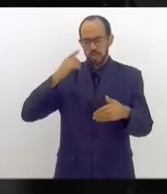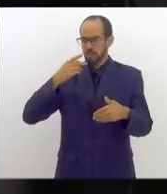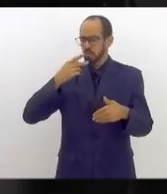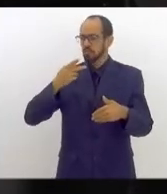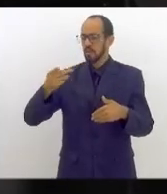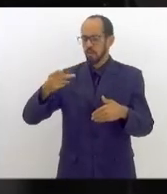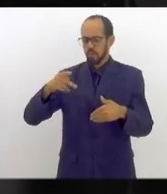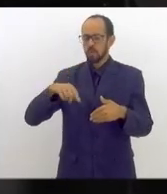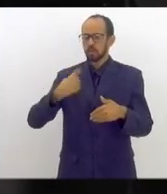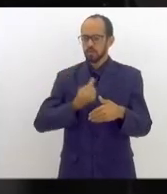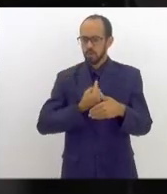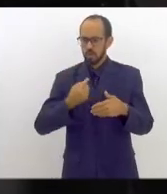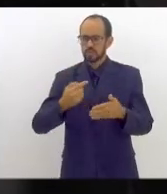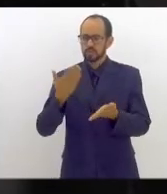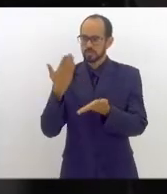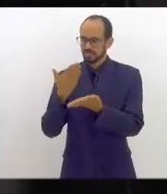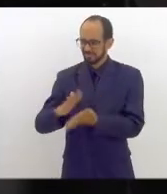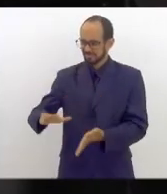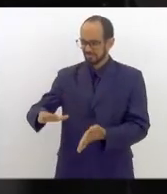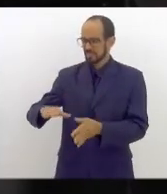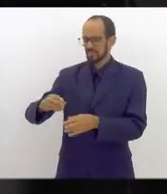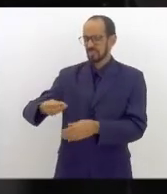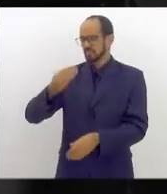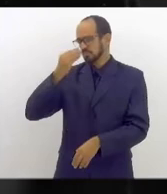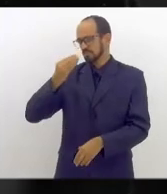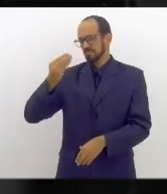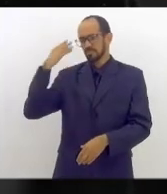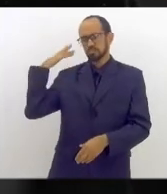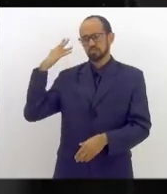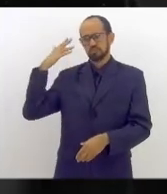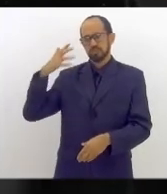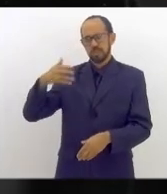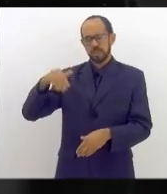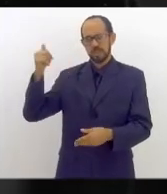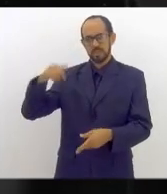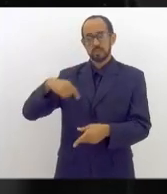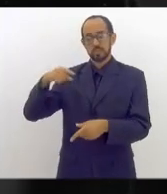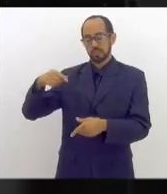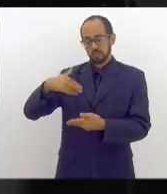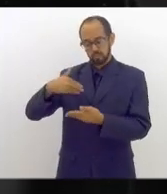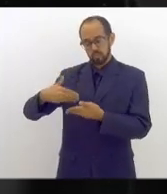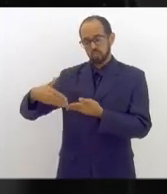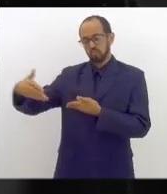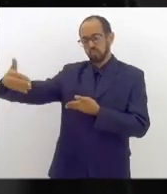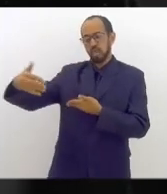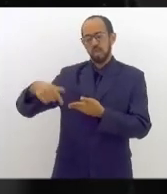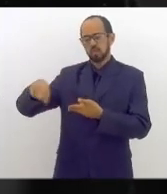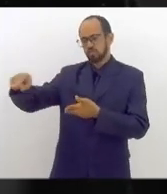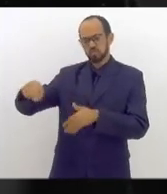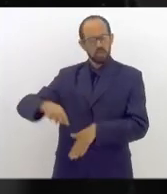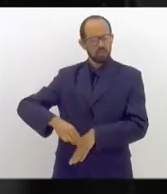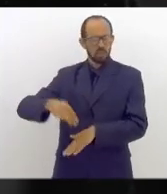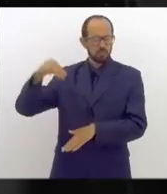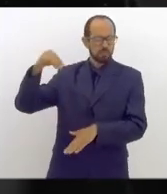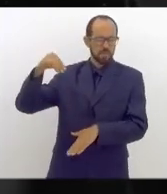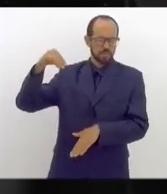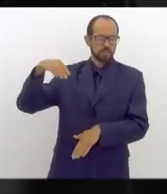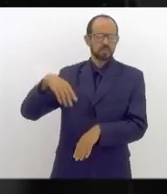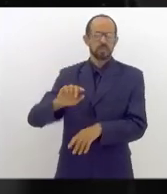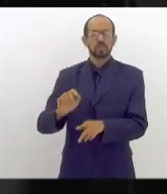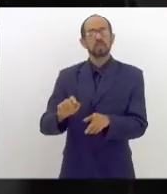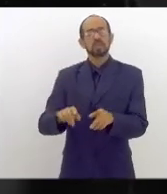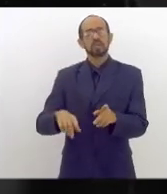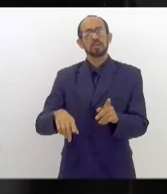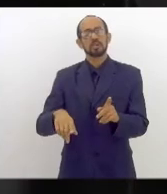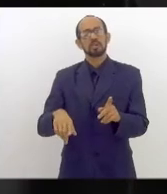deixando é vossa excelência conduziu como maestria basta dizer